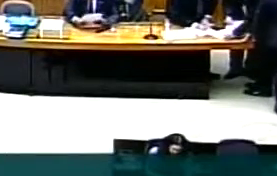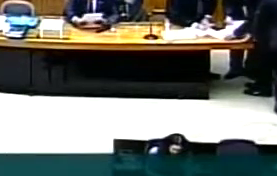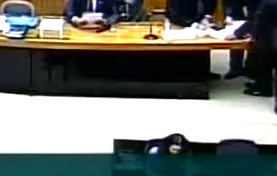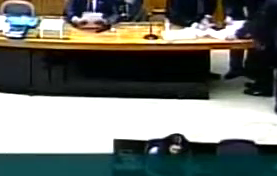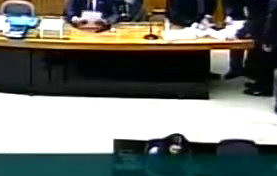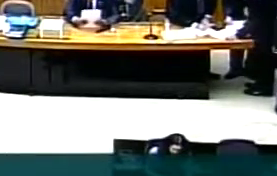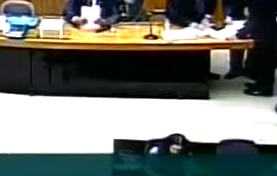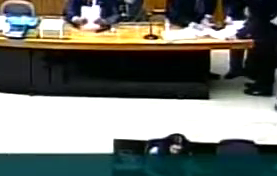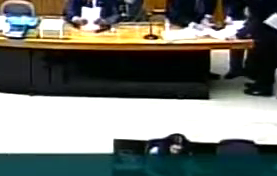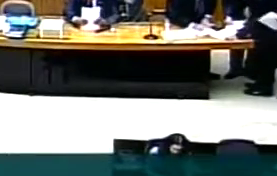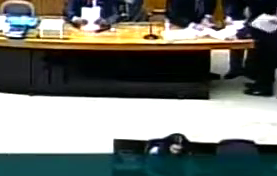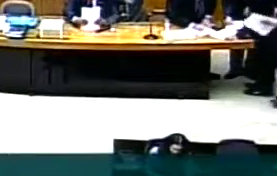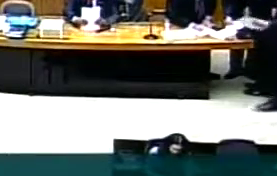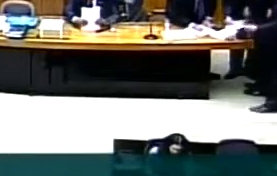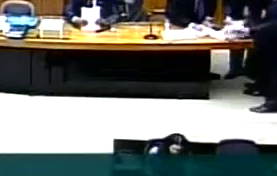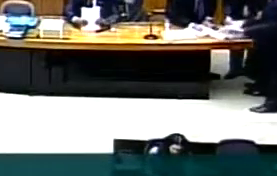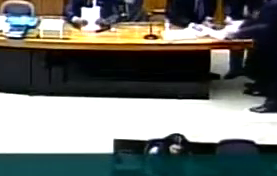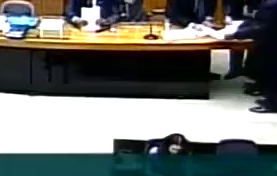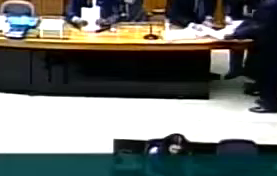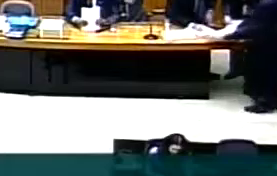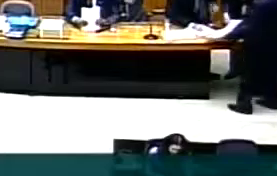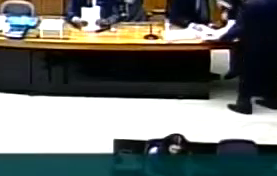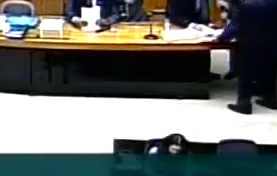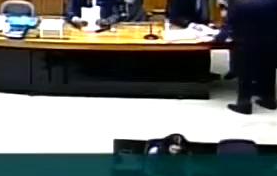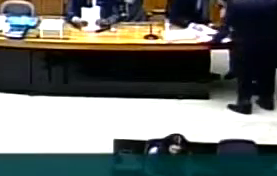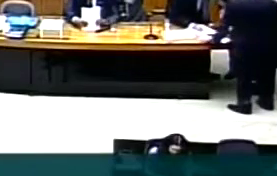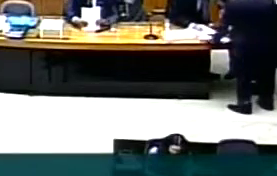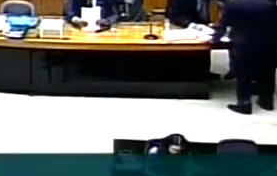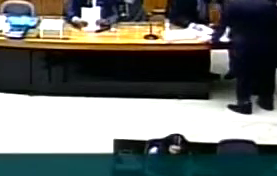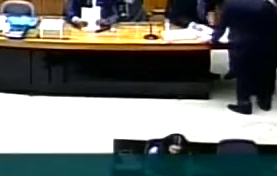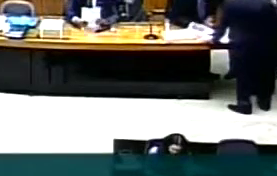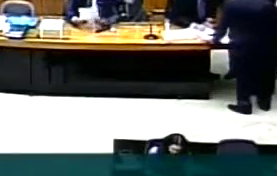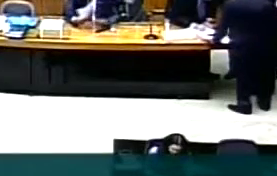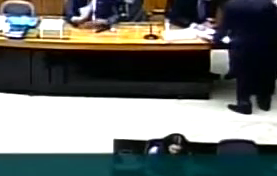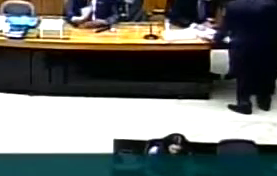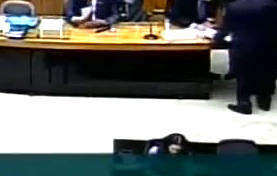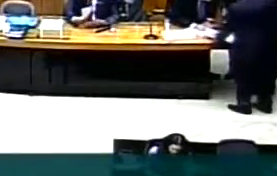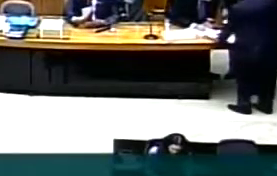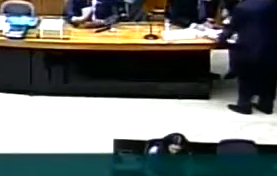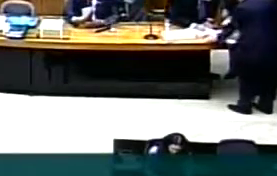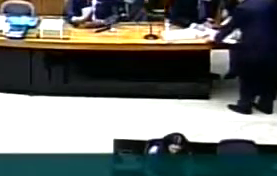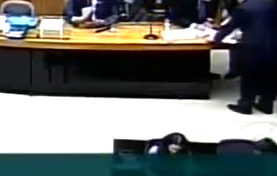Carlos Manato, do Solidariedade do Espírito Santo.